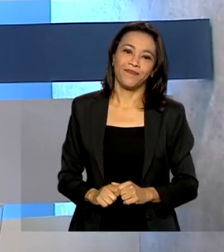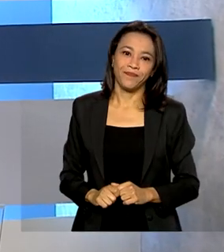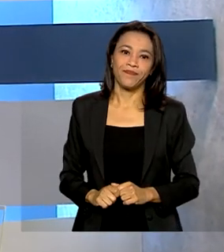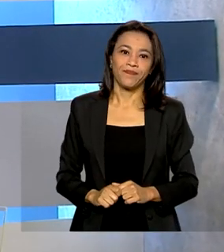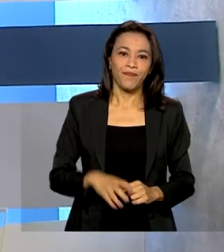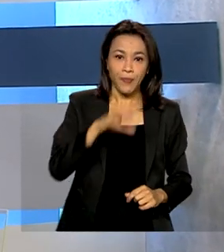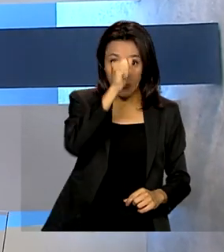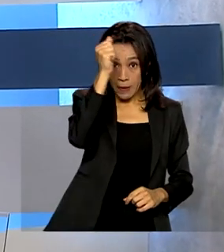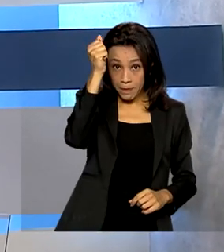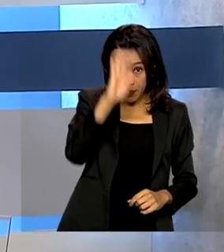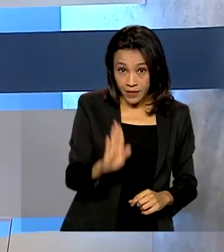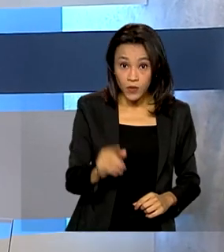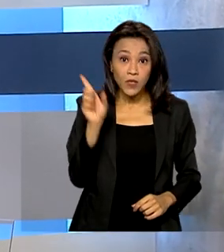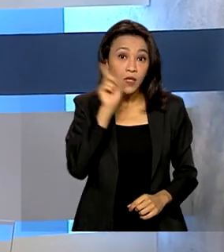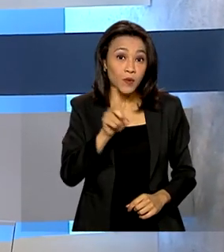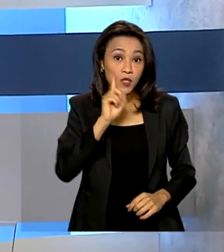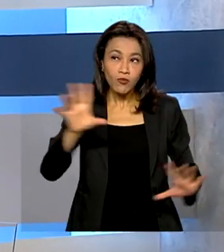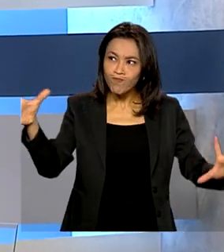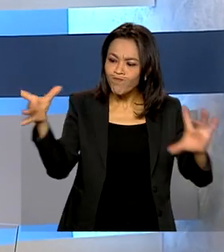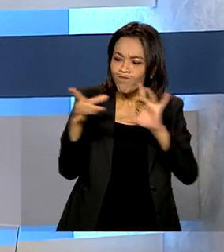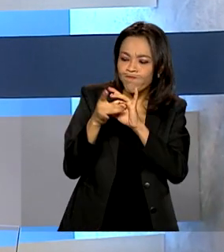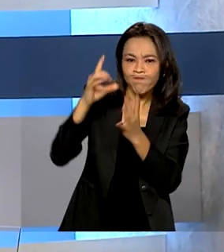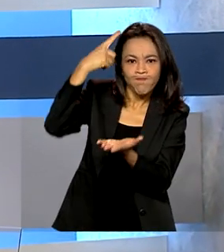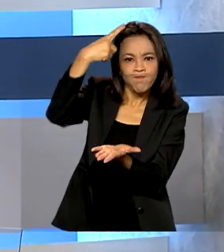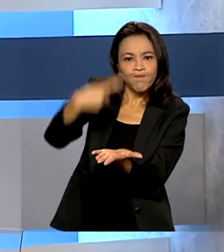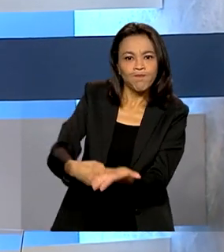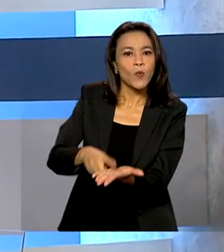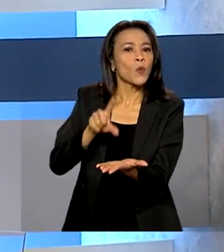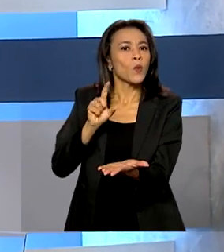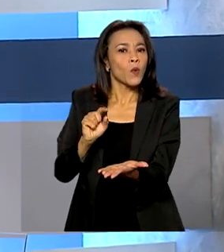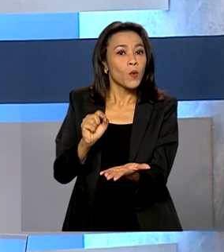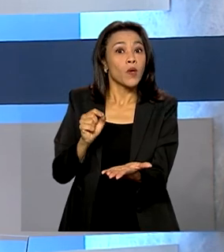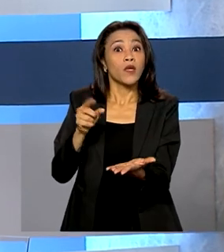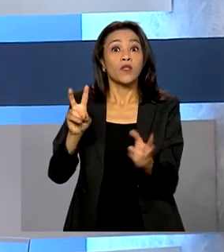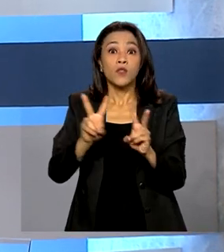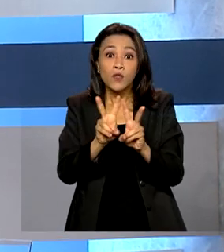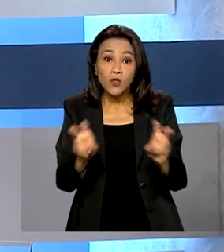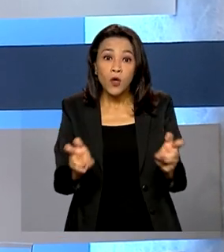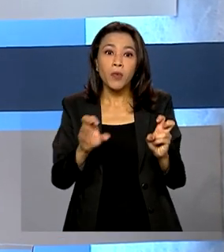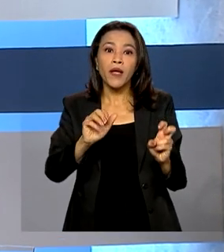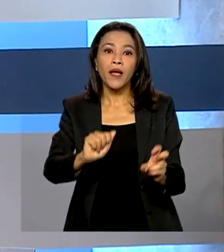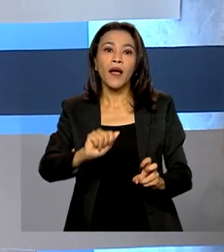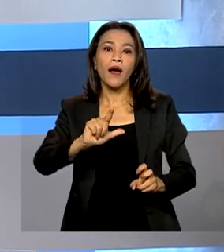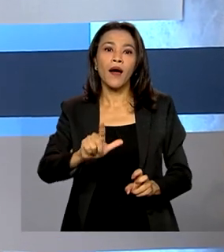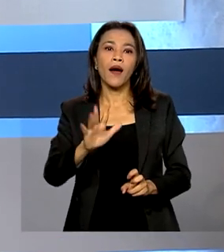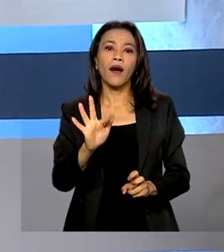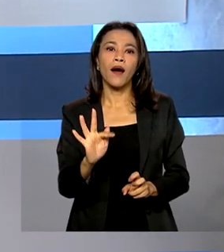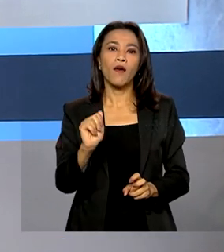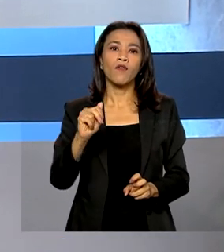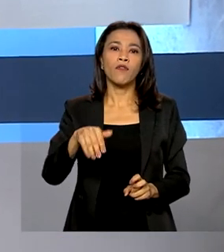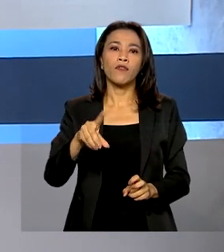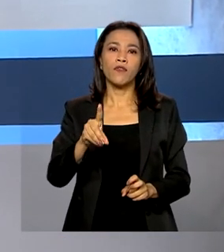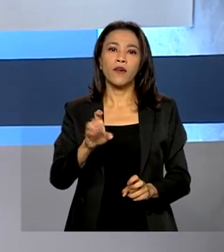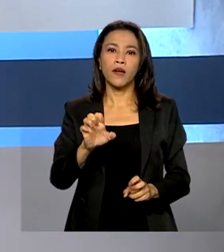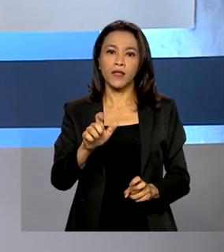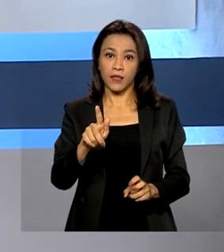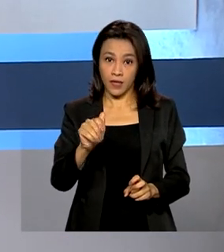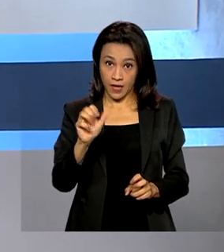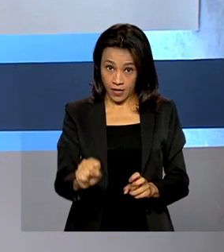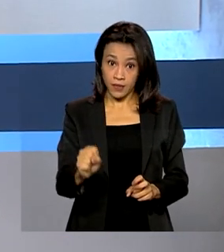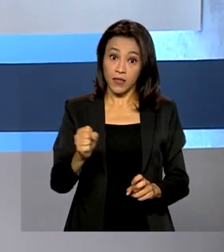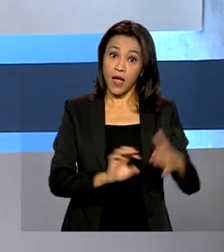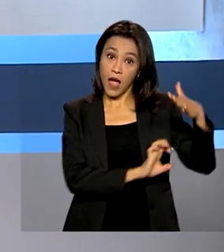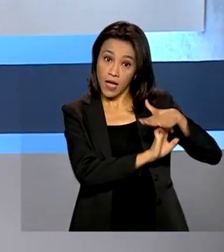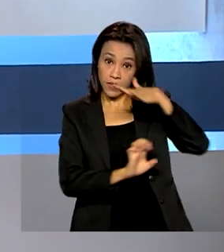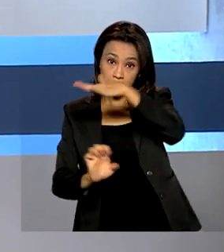Brasil e Estados Unidos fecharam um acordo de reconhecimento entre as alfândegas com isso as empresas brasileiras certificadas